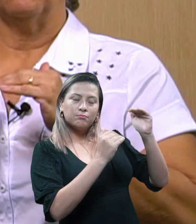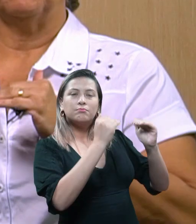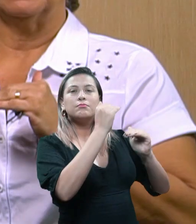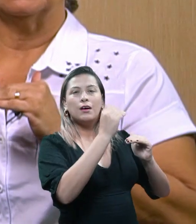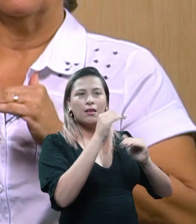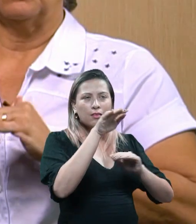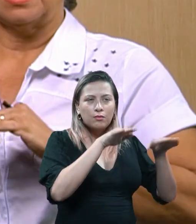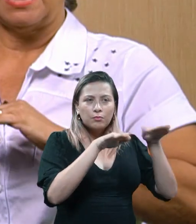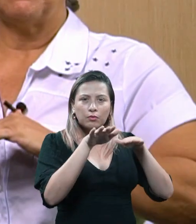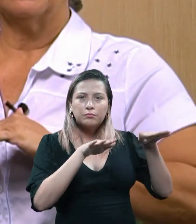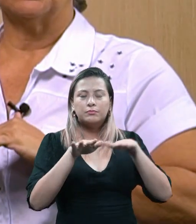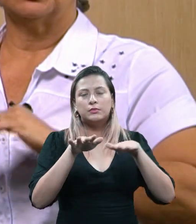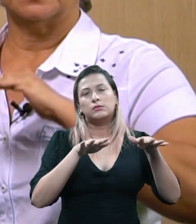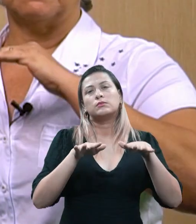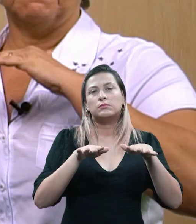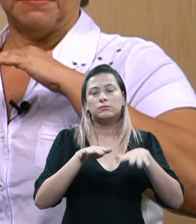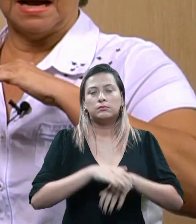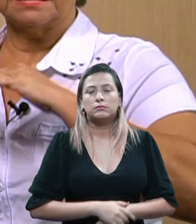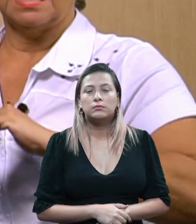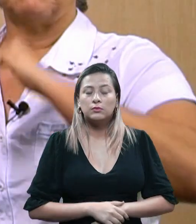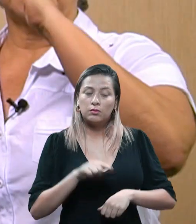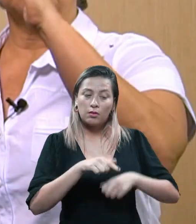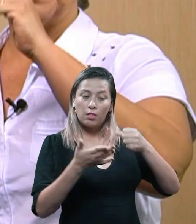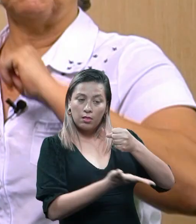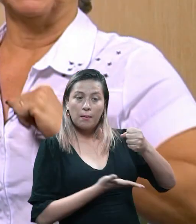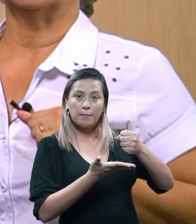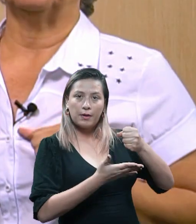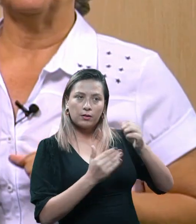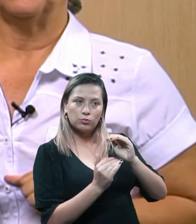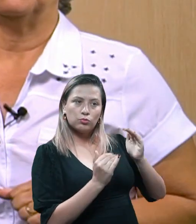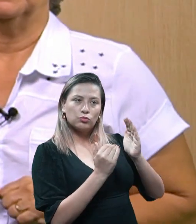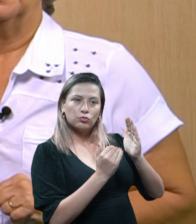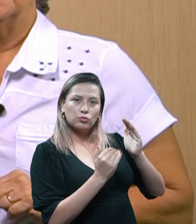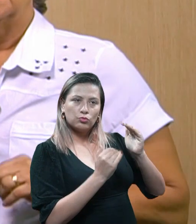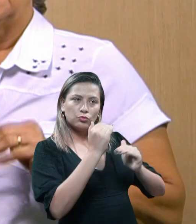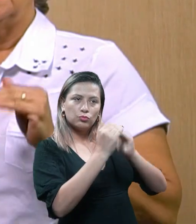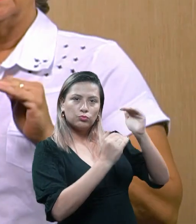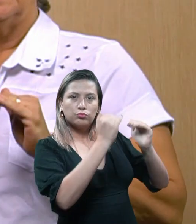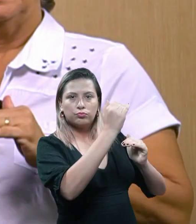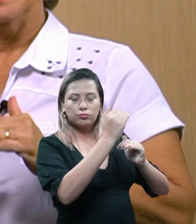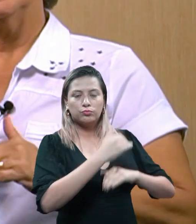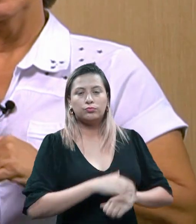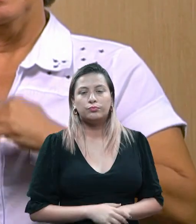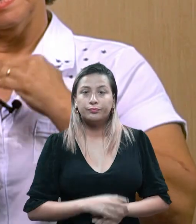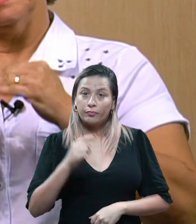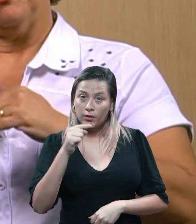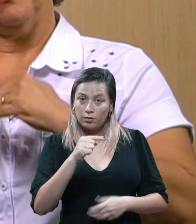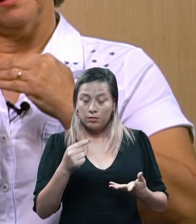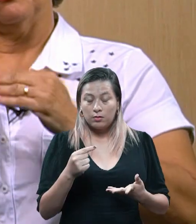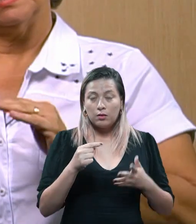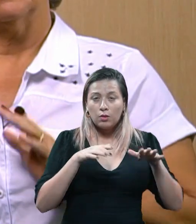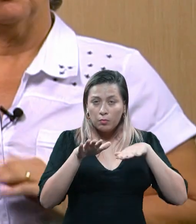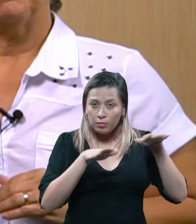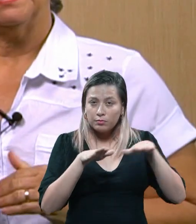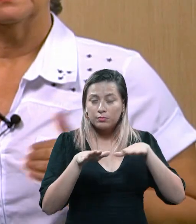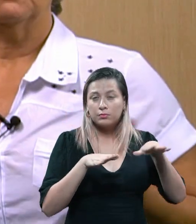se movimentando a partir da base para a superfície. E nesse